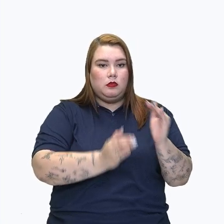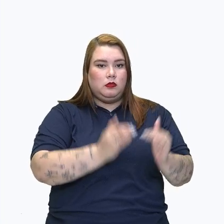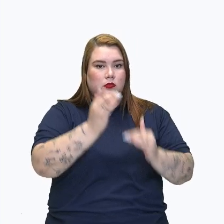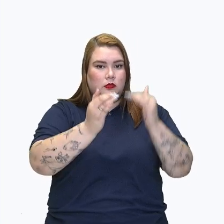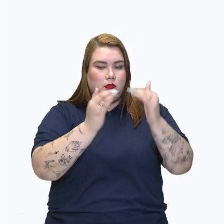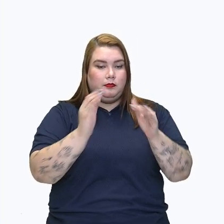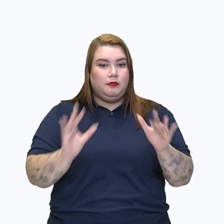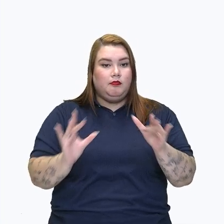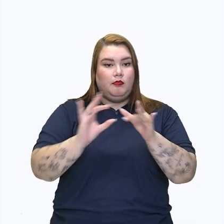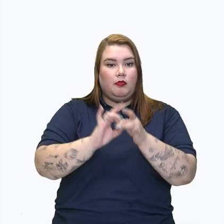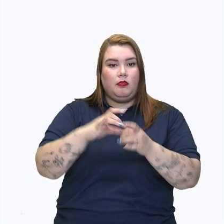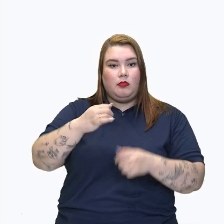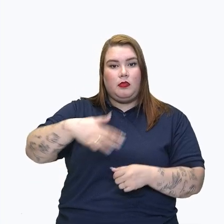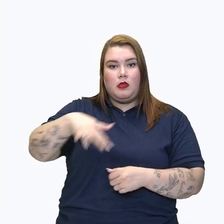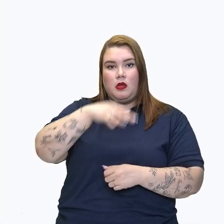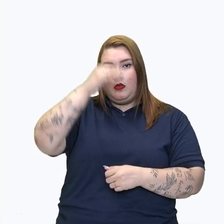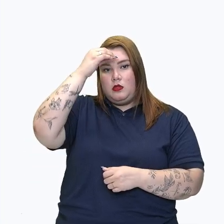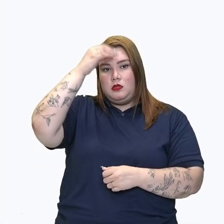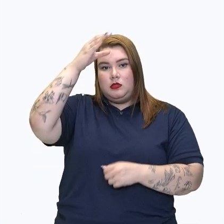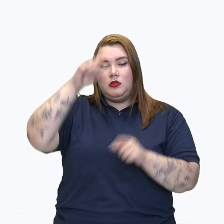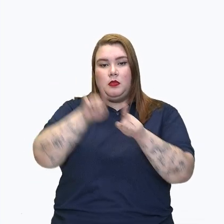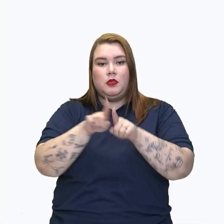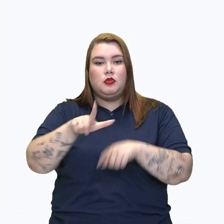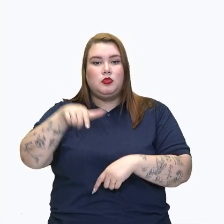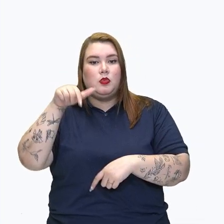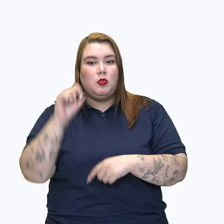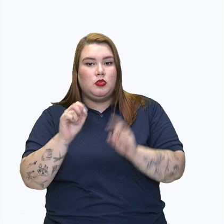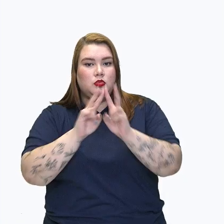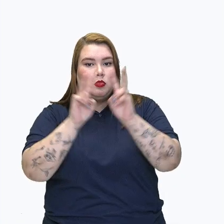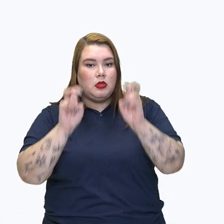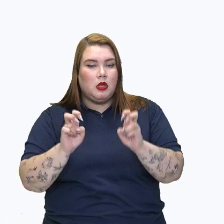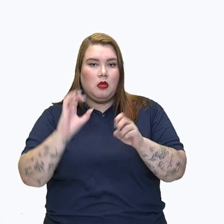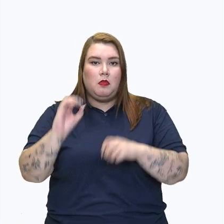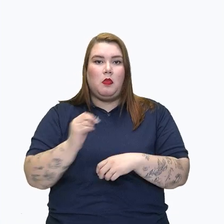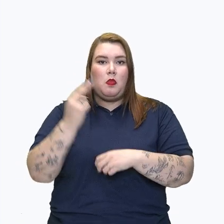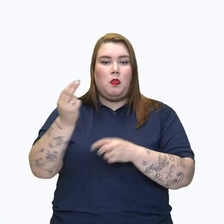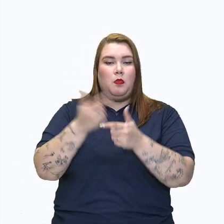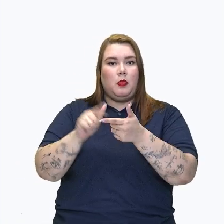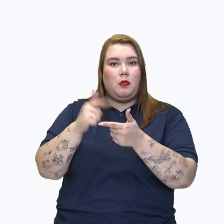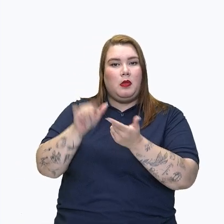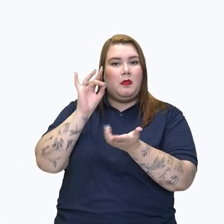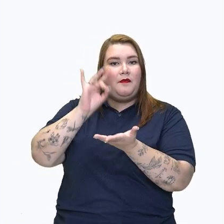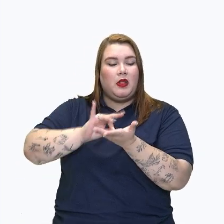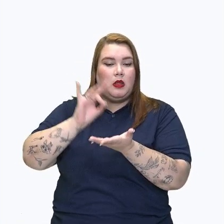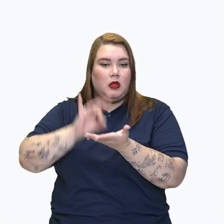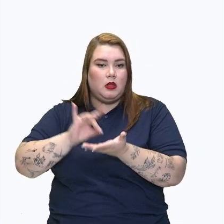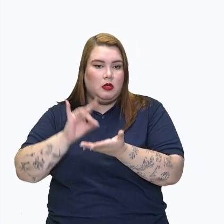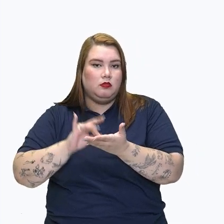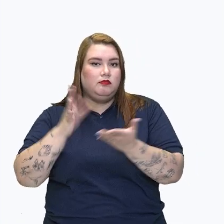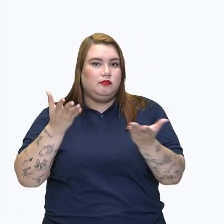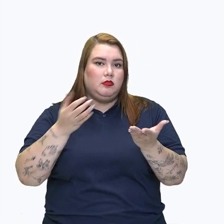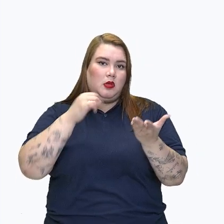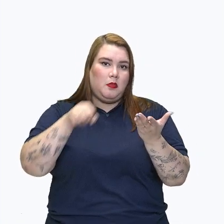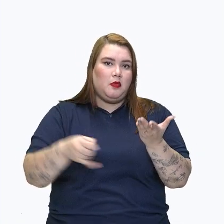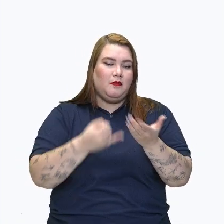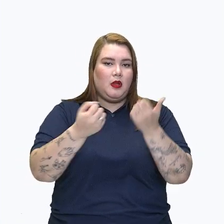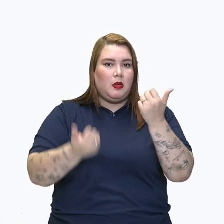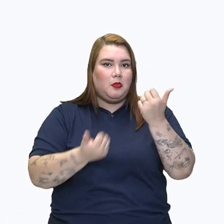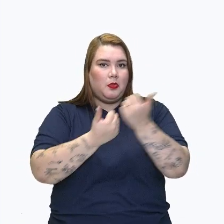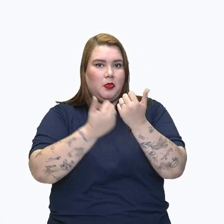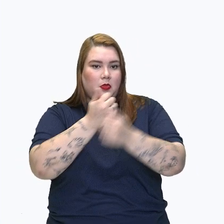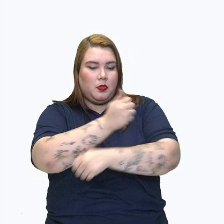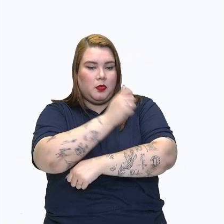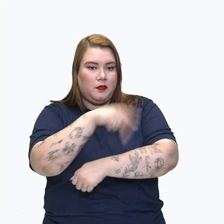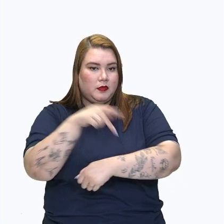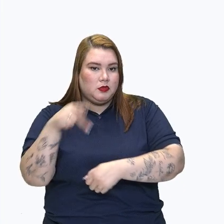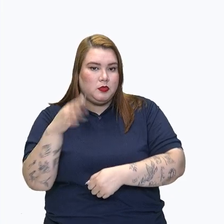áreas do conhecimento, escolha de um tema transversal ou problema real, né? Aí a gente vai contar com vocês, com os estudantes.